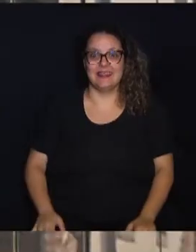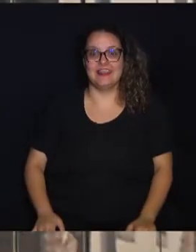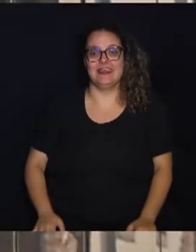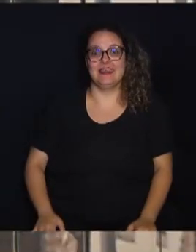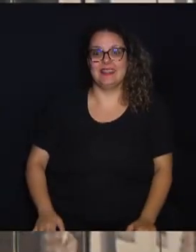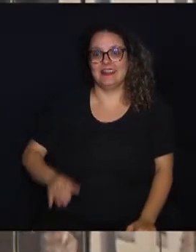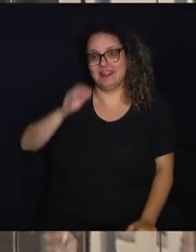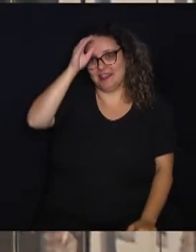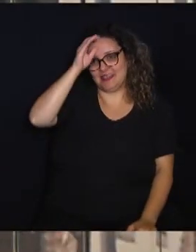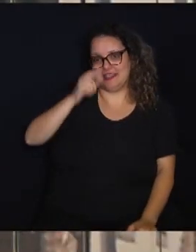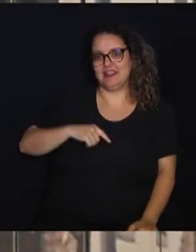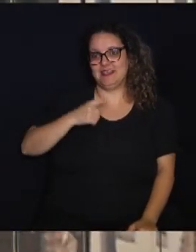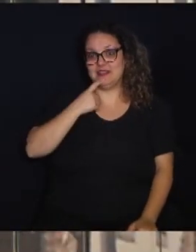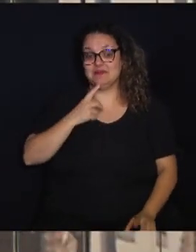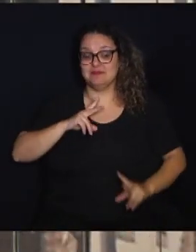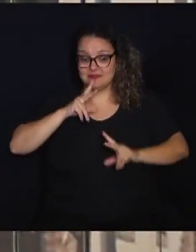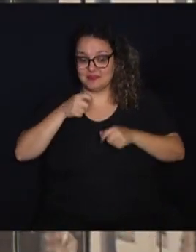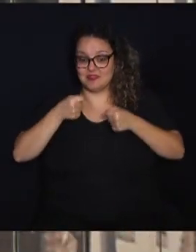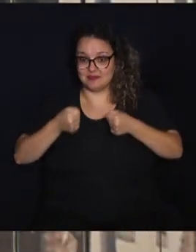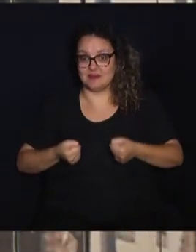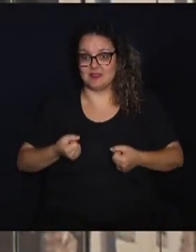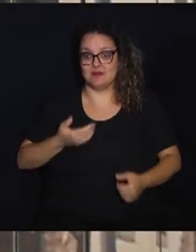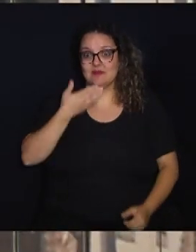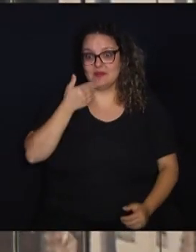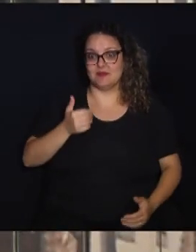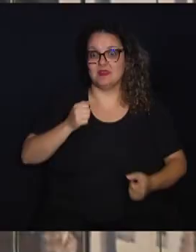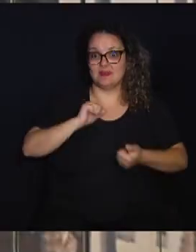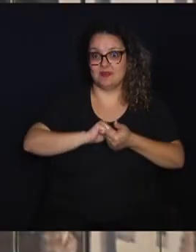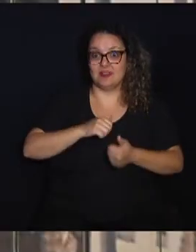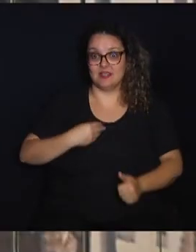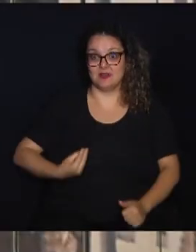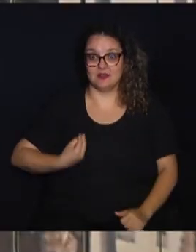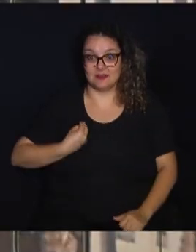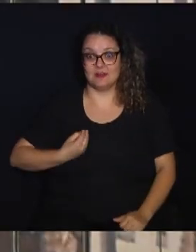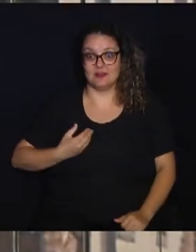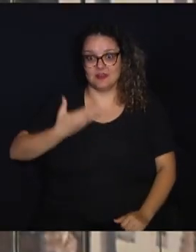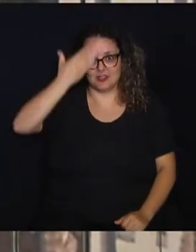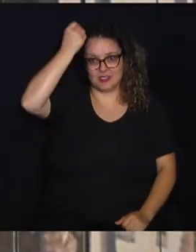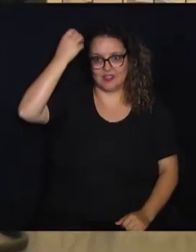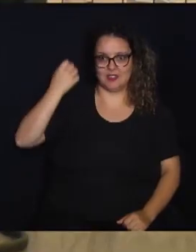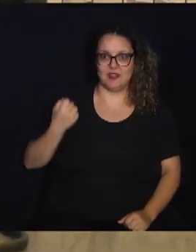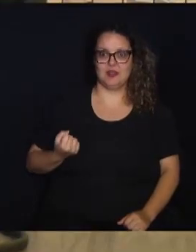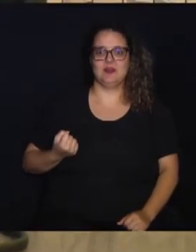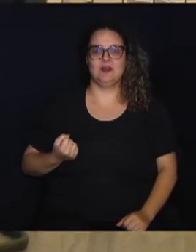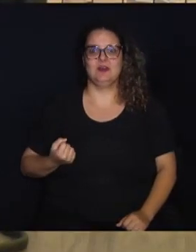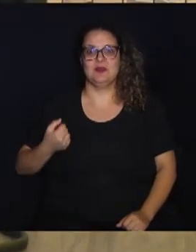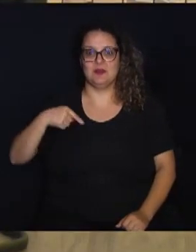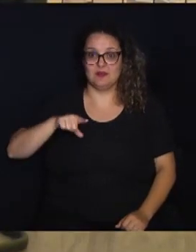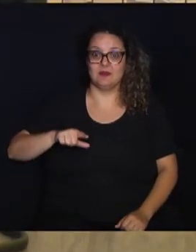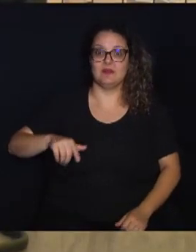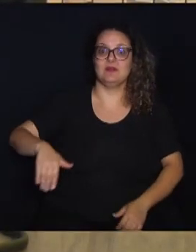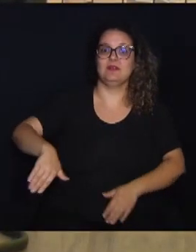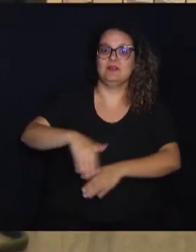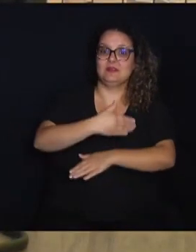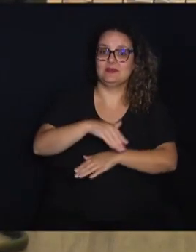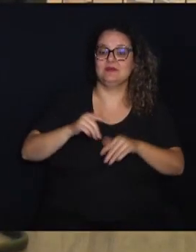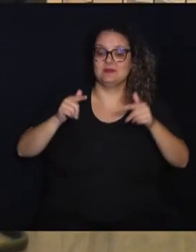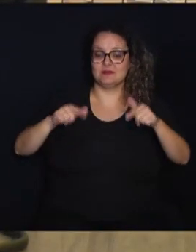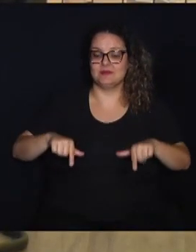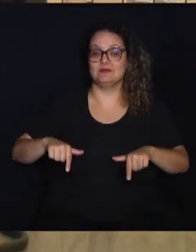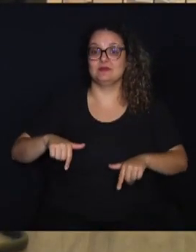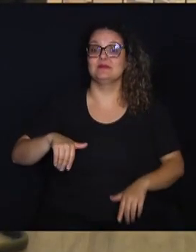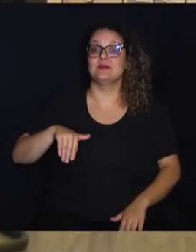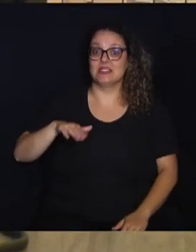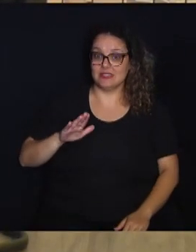está firme em ter uma melhor qualidade de vida? A Rúbia de Oliveira foi até a um dos locais